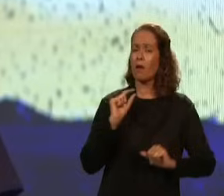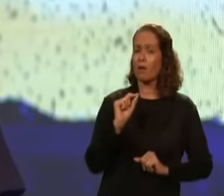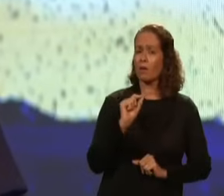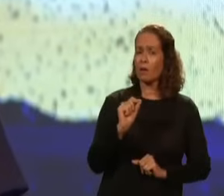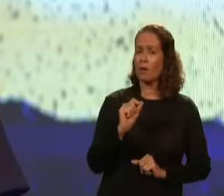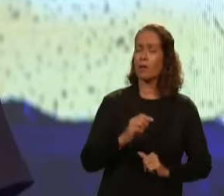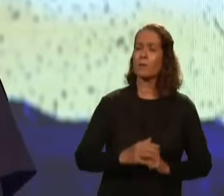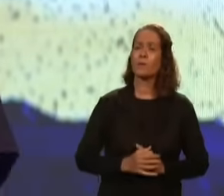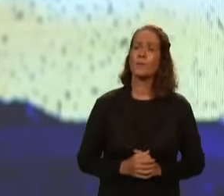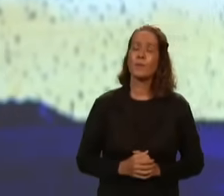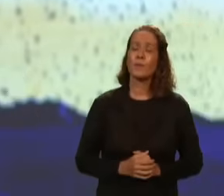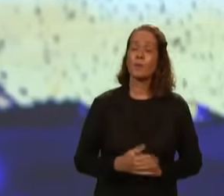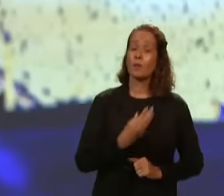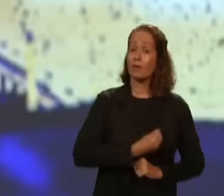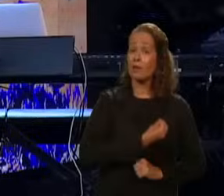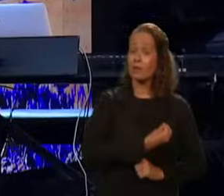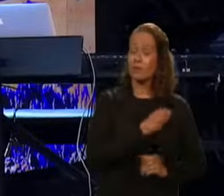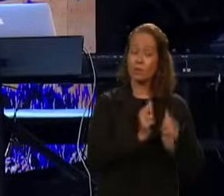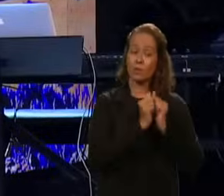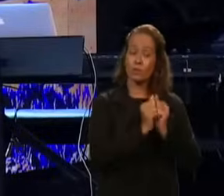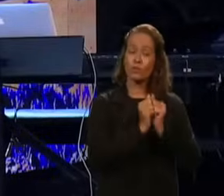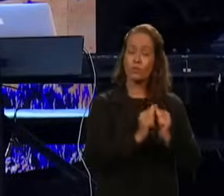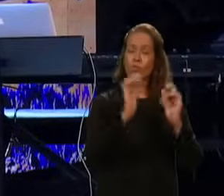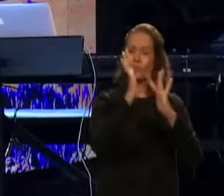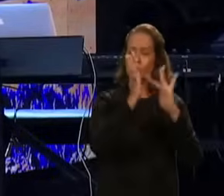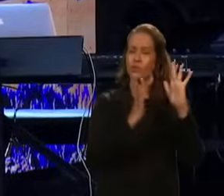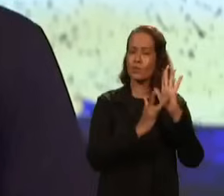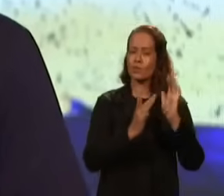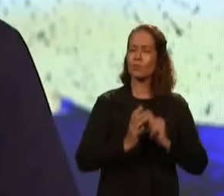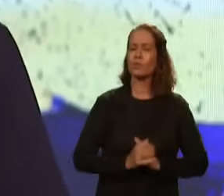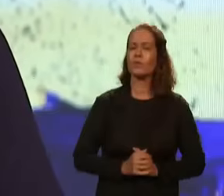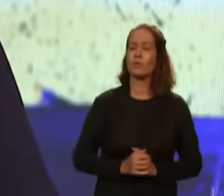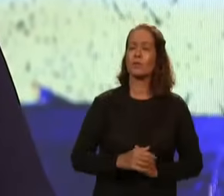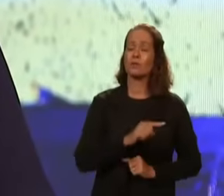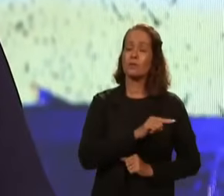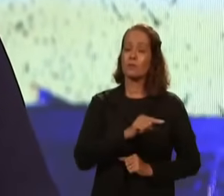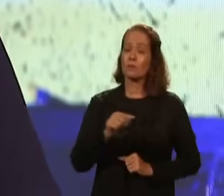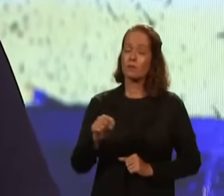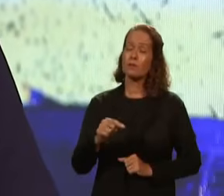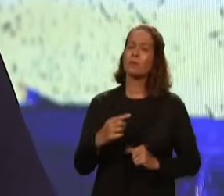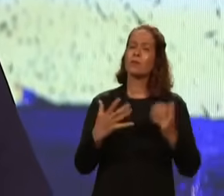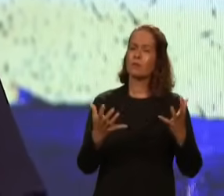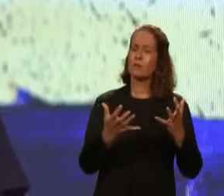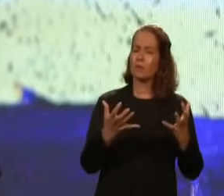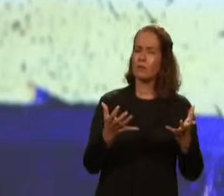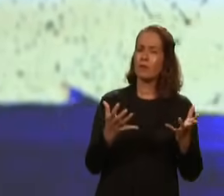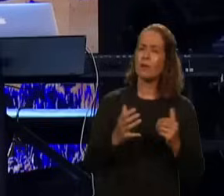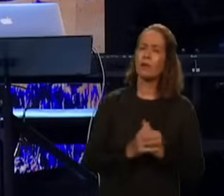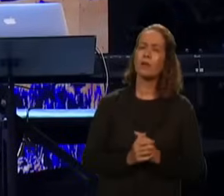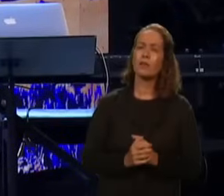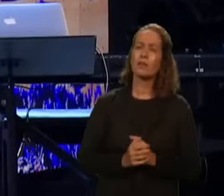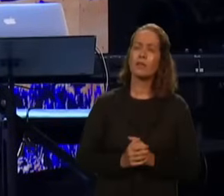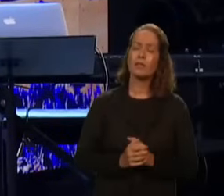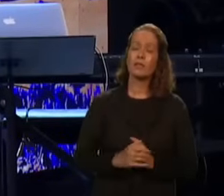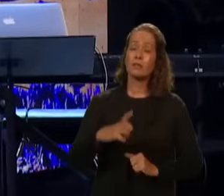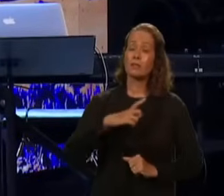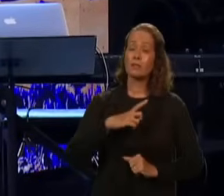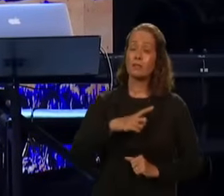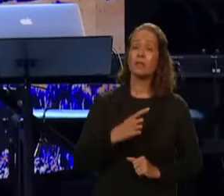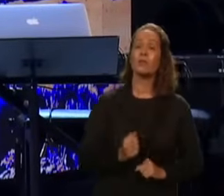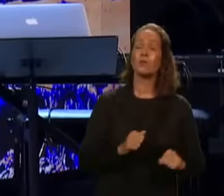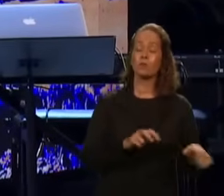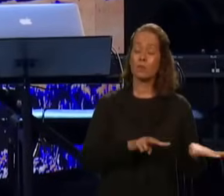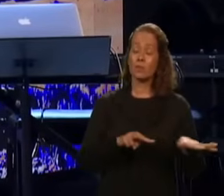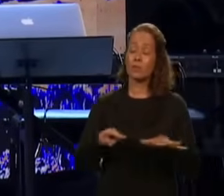uma segunda-feira brava e meter a cara nessa vida doida do jeito que está, esse mundo cão do jeito que está, e enfrentar uma semana sem